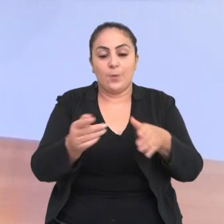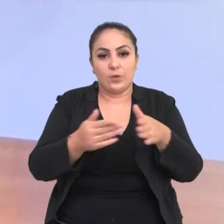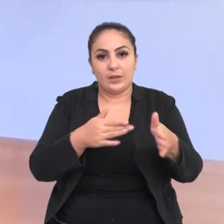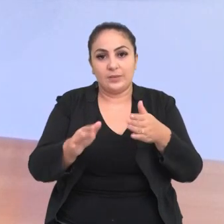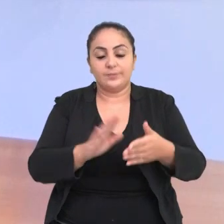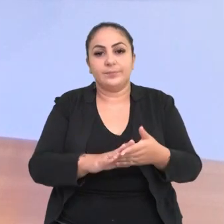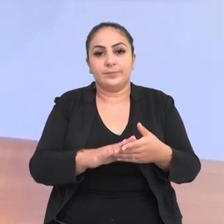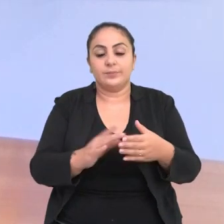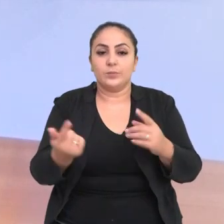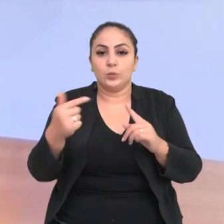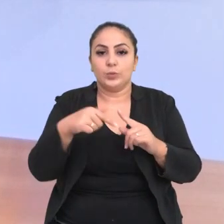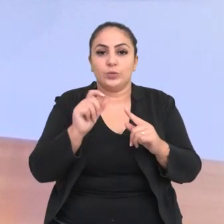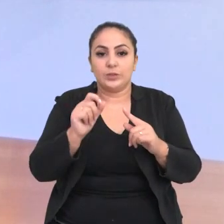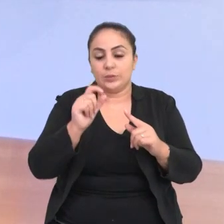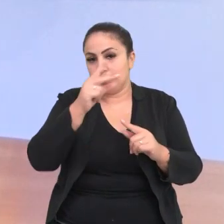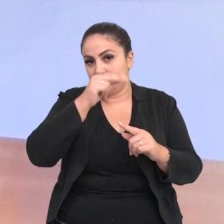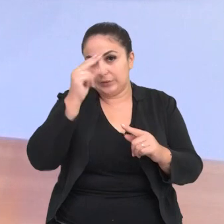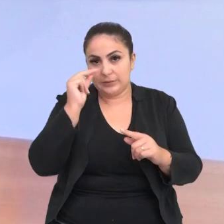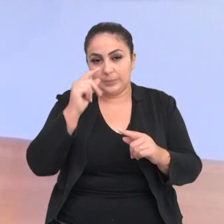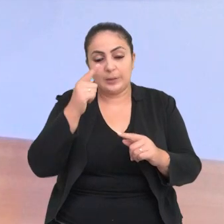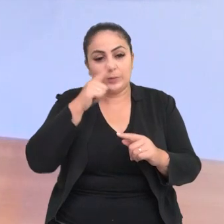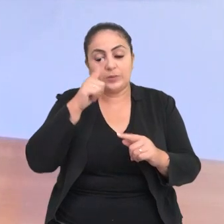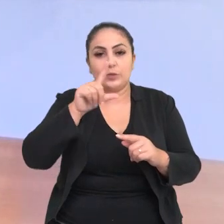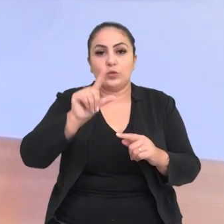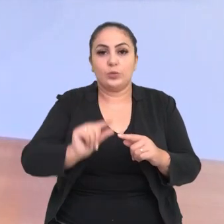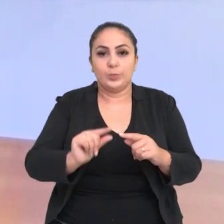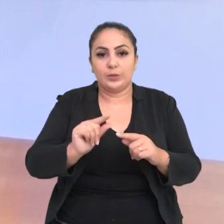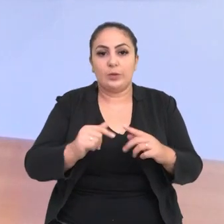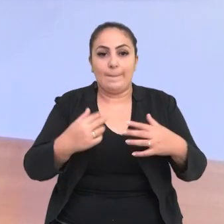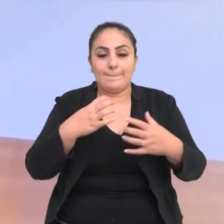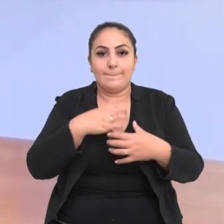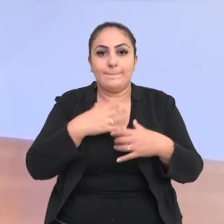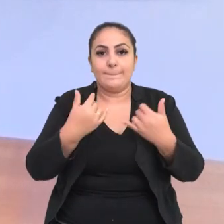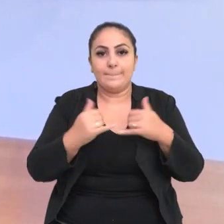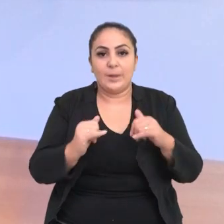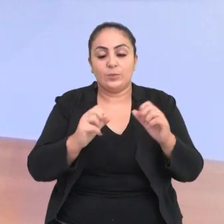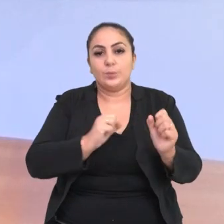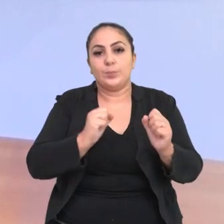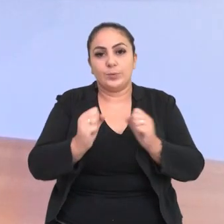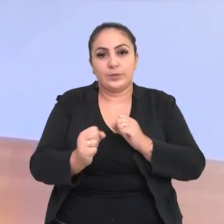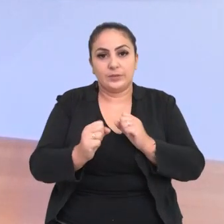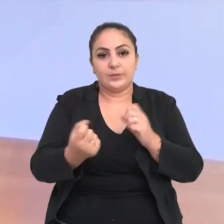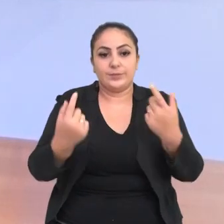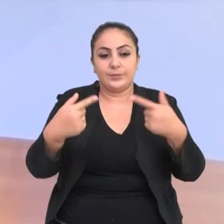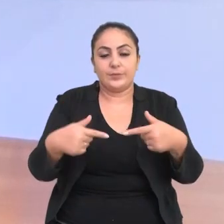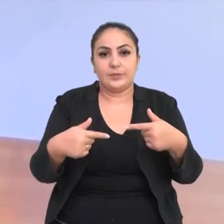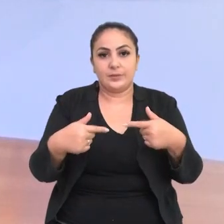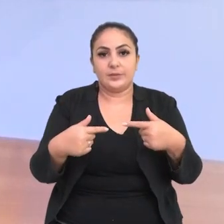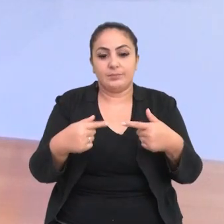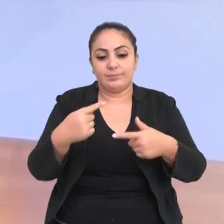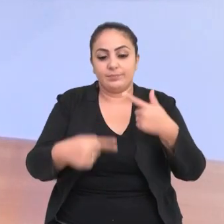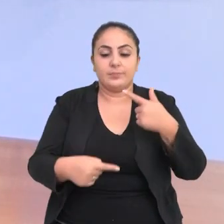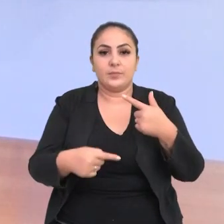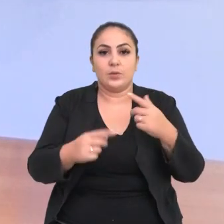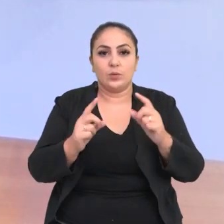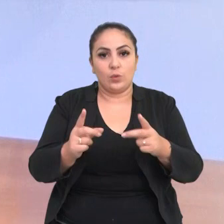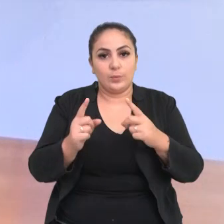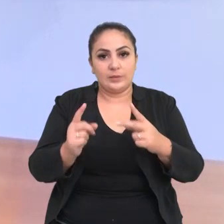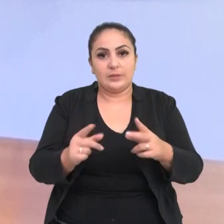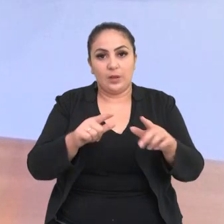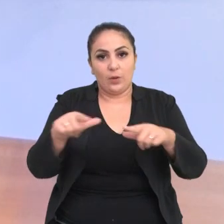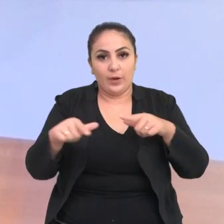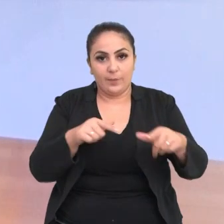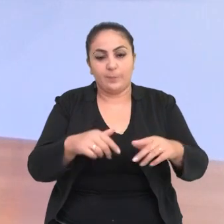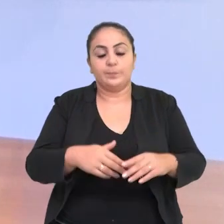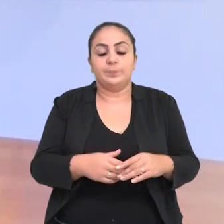temporárias. A intenção do Poder Executivo é minimizar os impactos de uma possível concorrência desleal com os